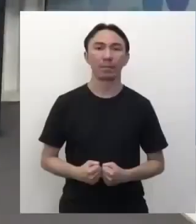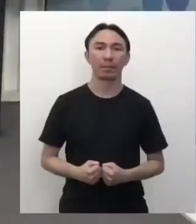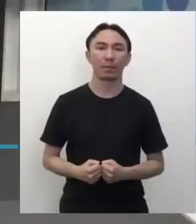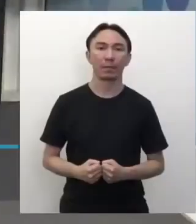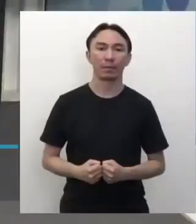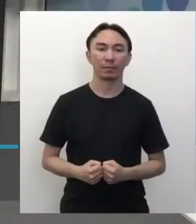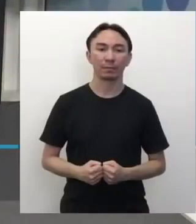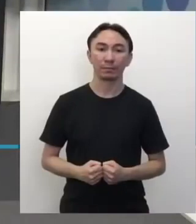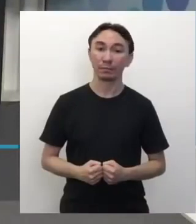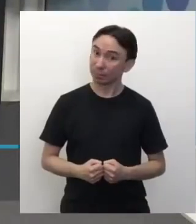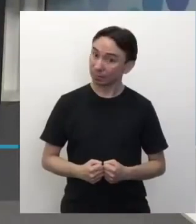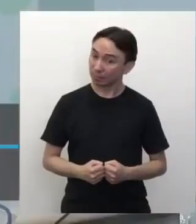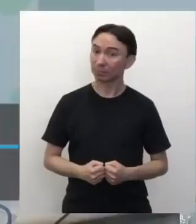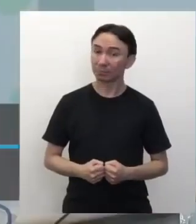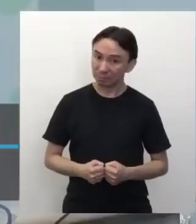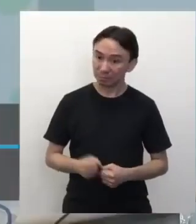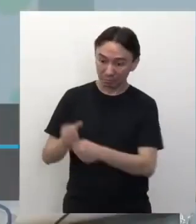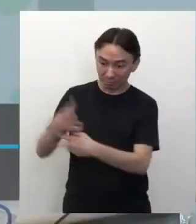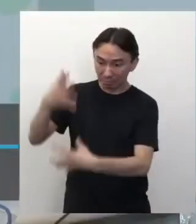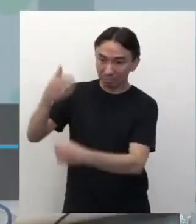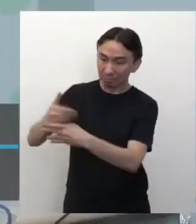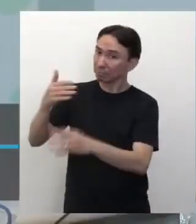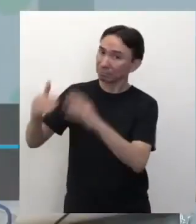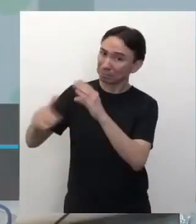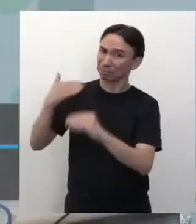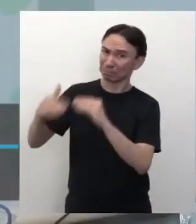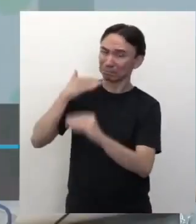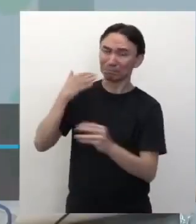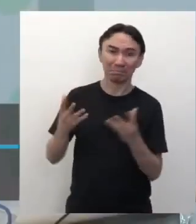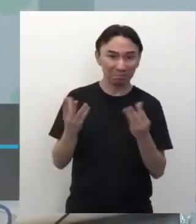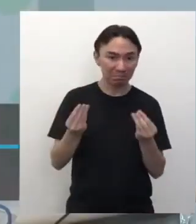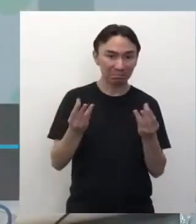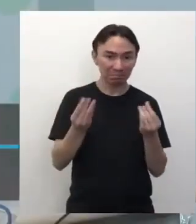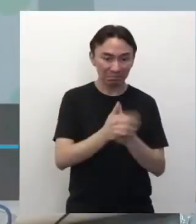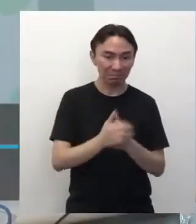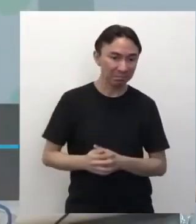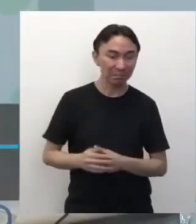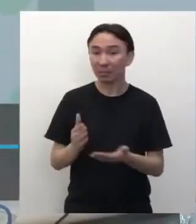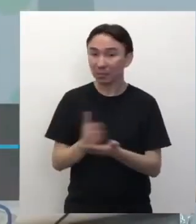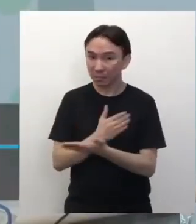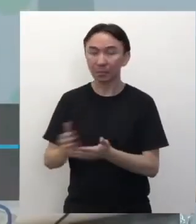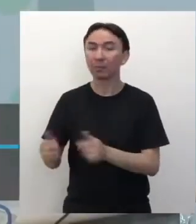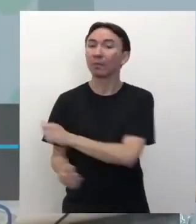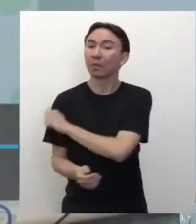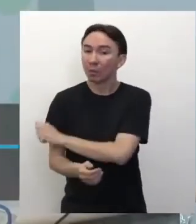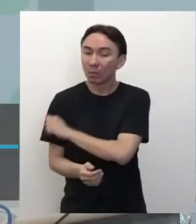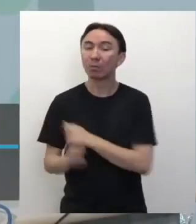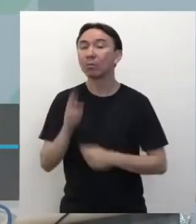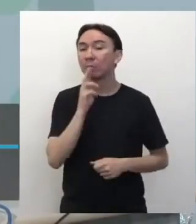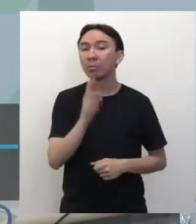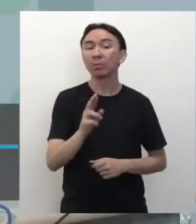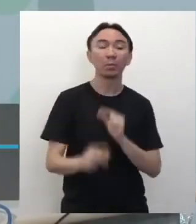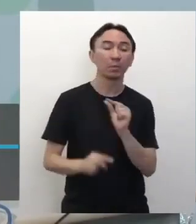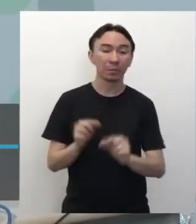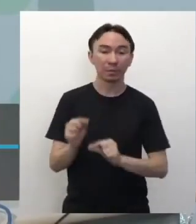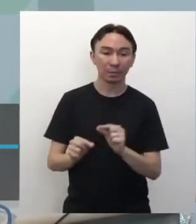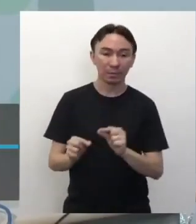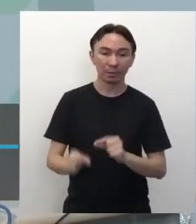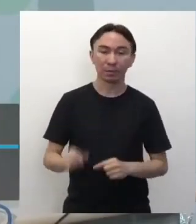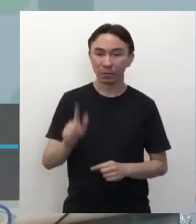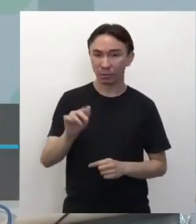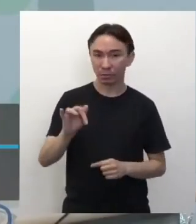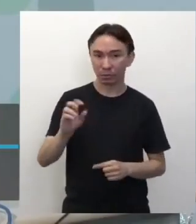Tivemos bastante interação, hein? Que bom, né? Achei animado. Então a gente tem alguns alunos aqui. A